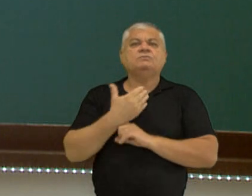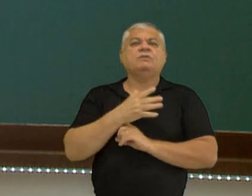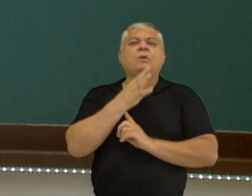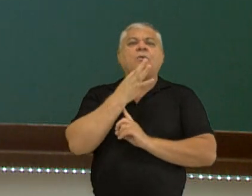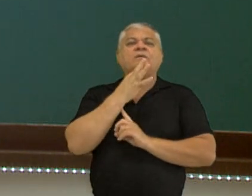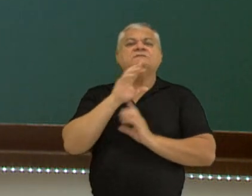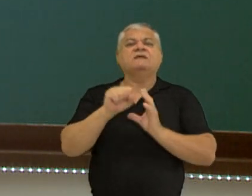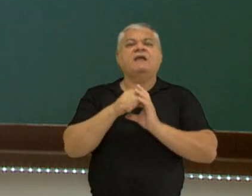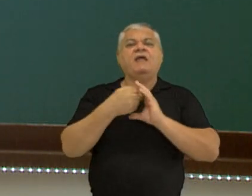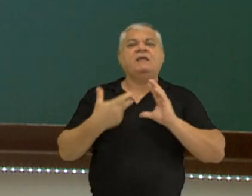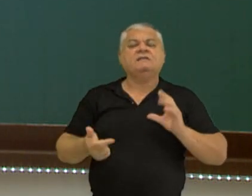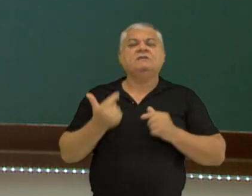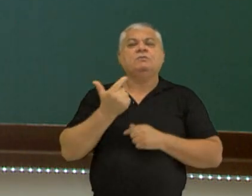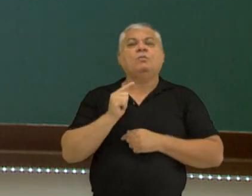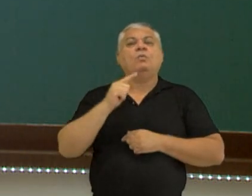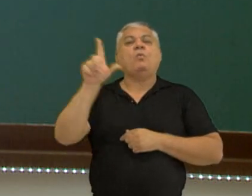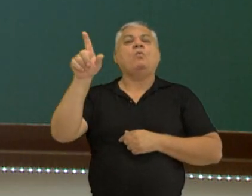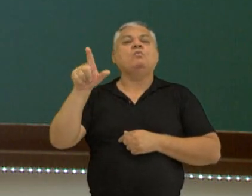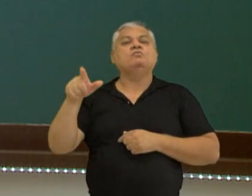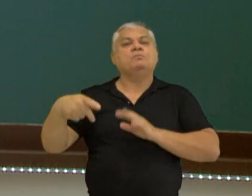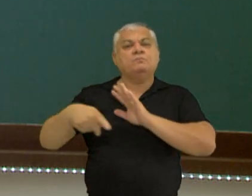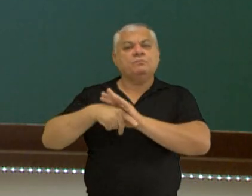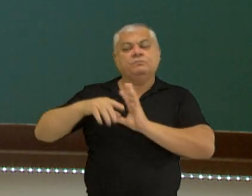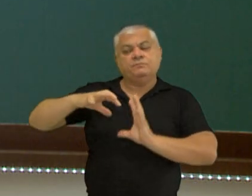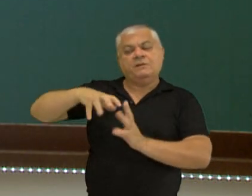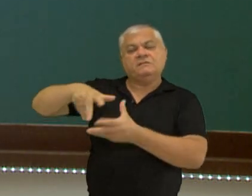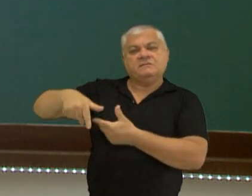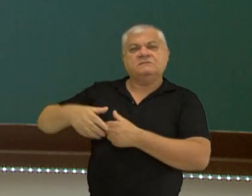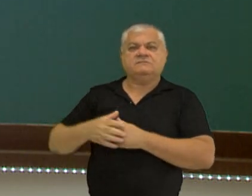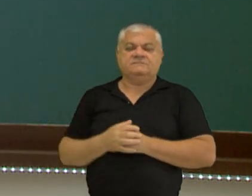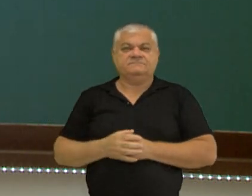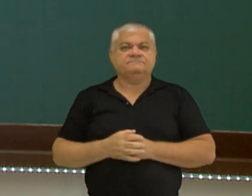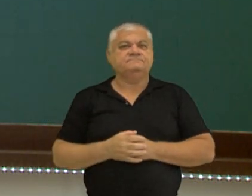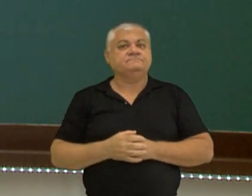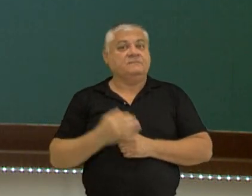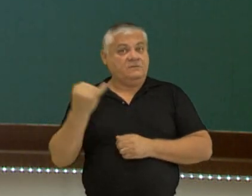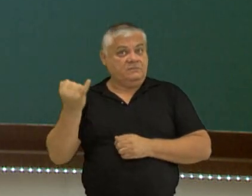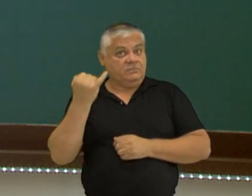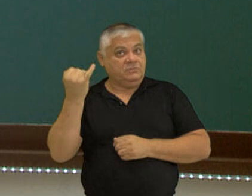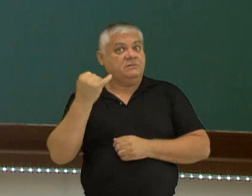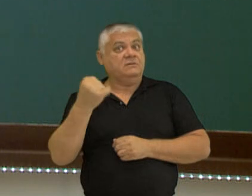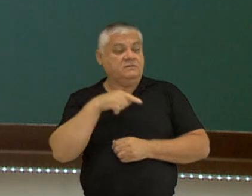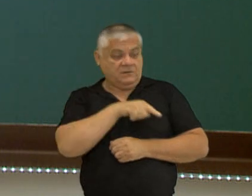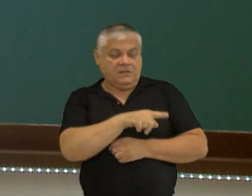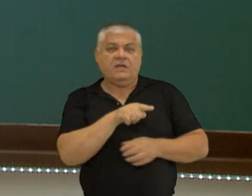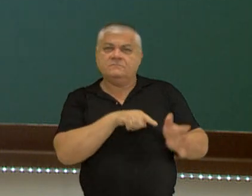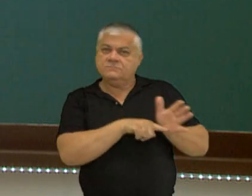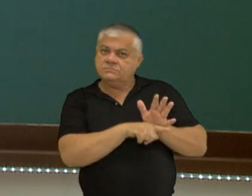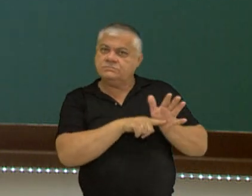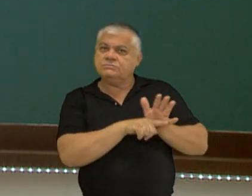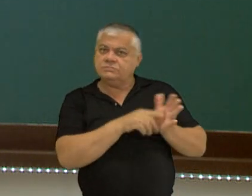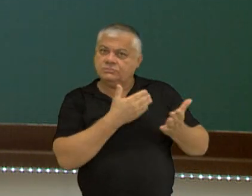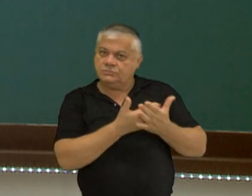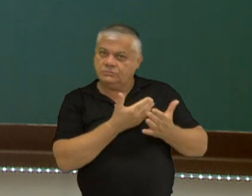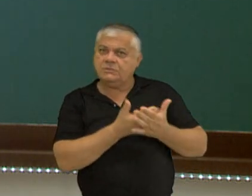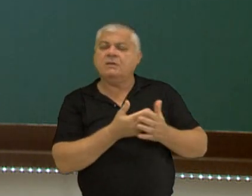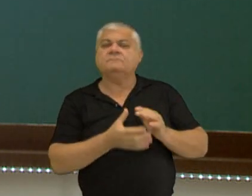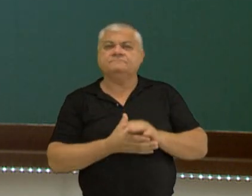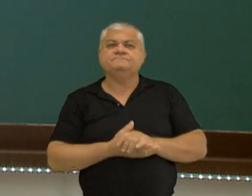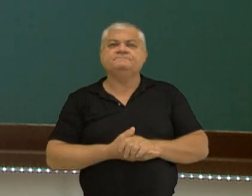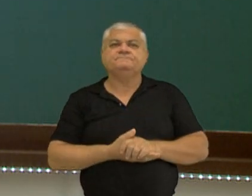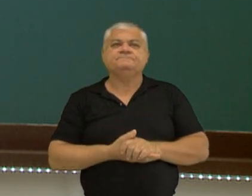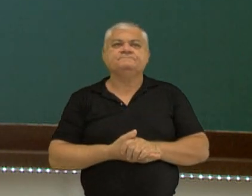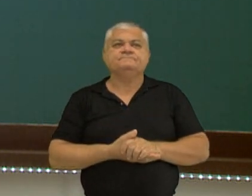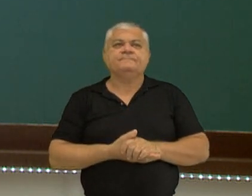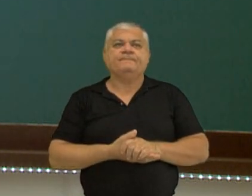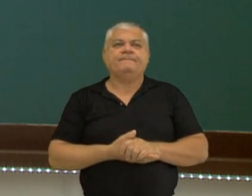conhecer características de outras partes do planeta, certo? Por isso que tem muitos pesquisadores que vão para a Antártida desenvolver estudos.